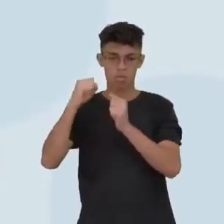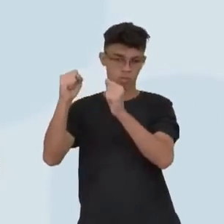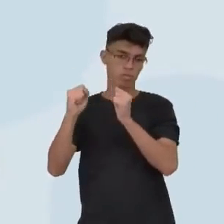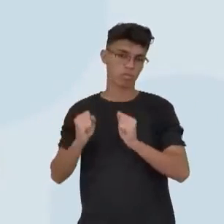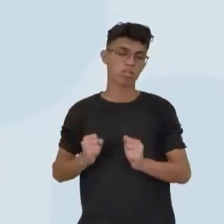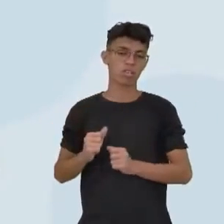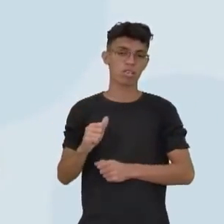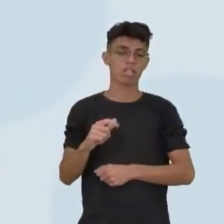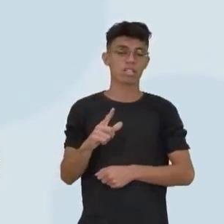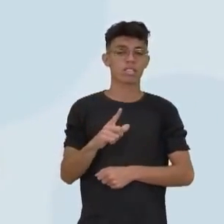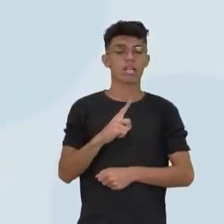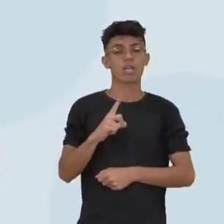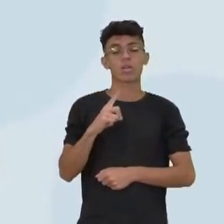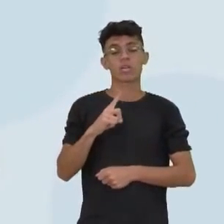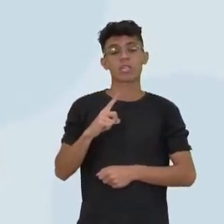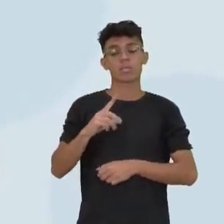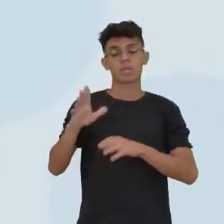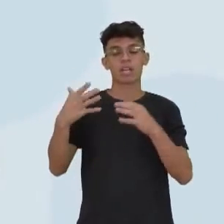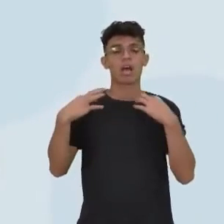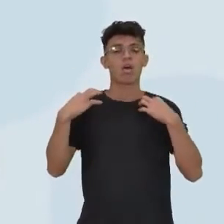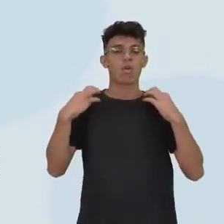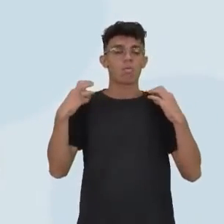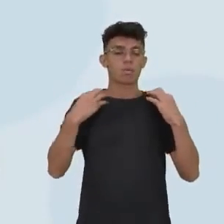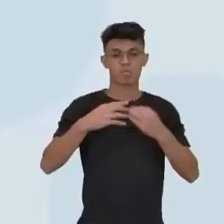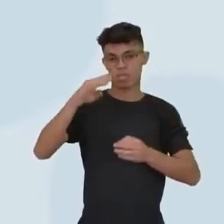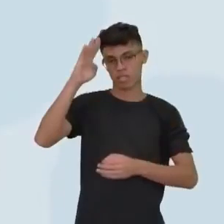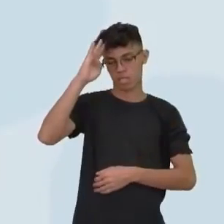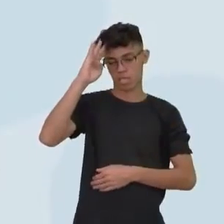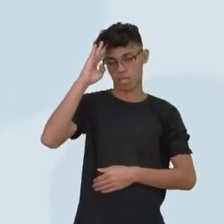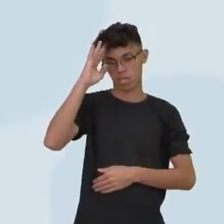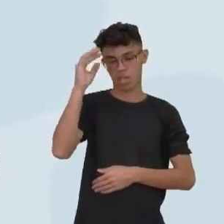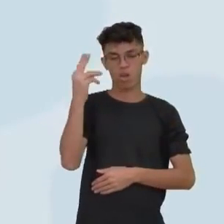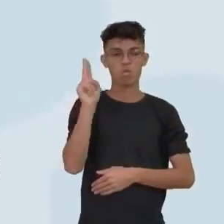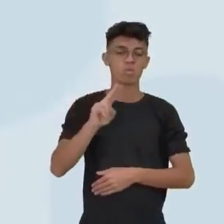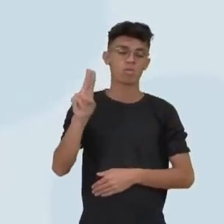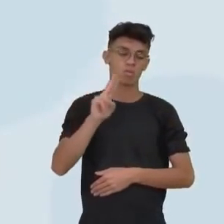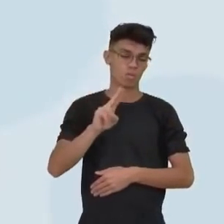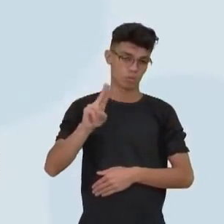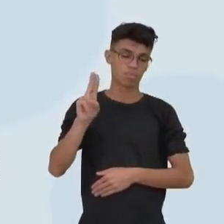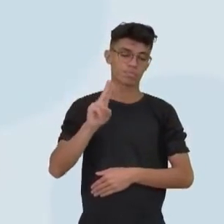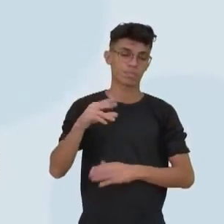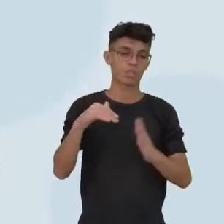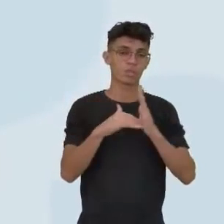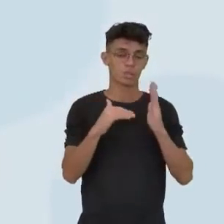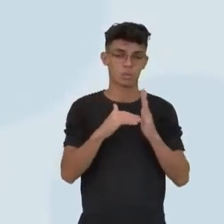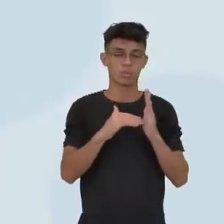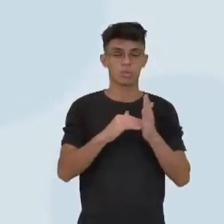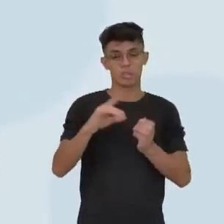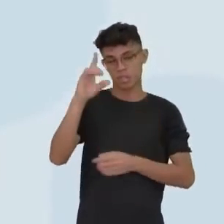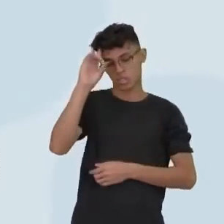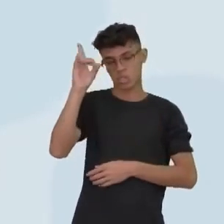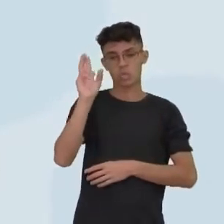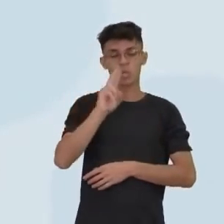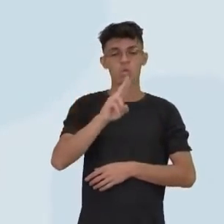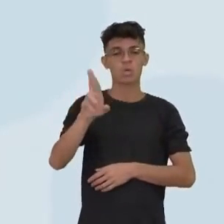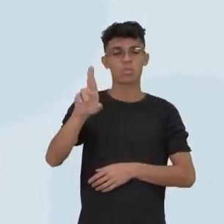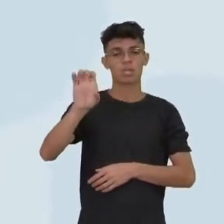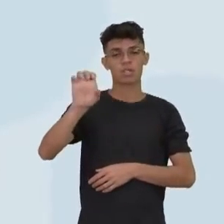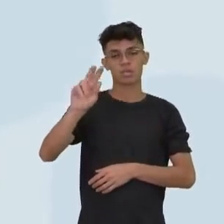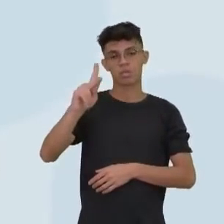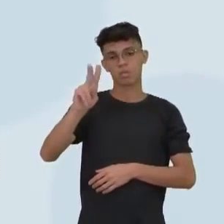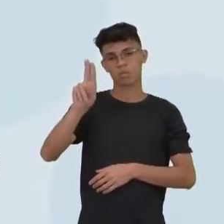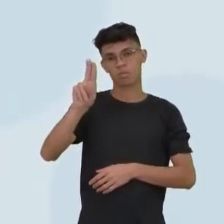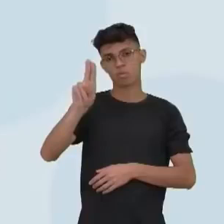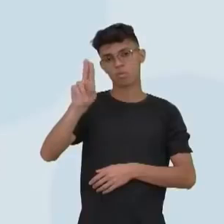uma farda militar pela última vez na vida, encerrando a chamada República Velha. No discurso